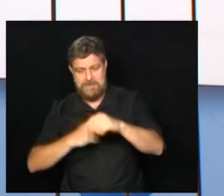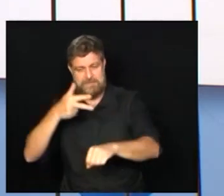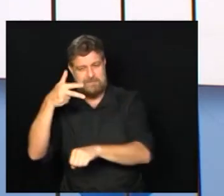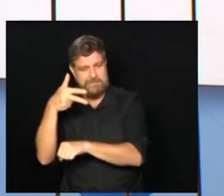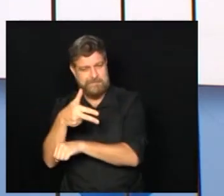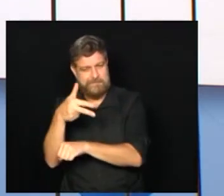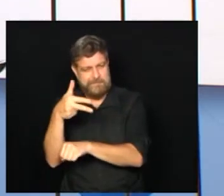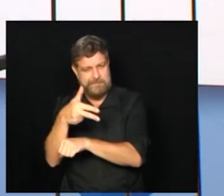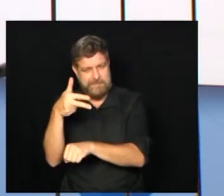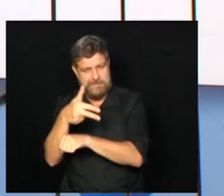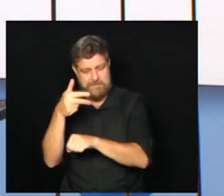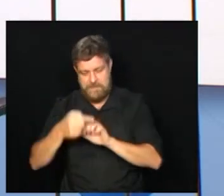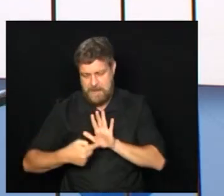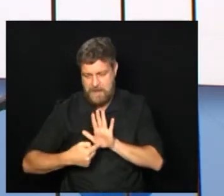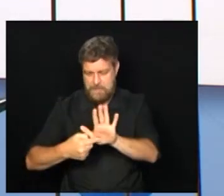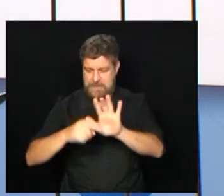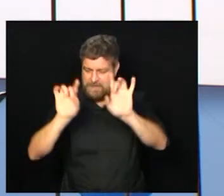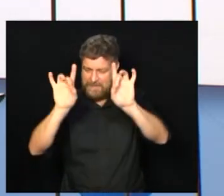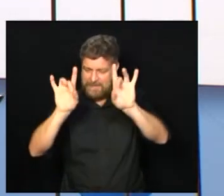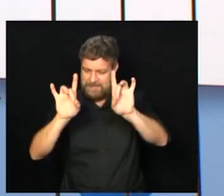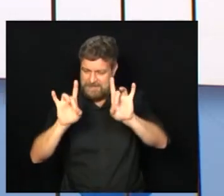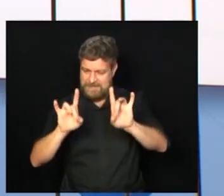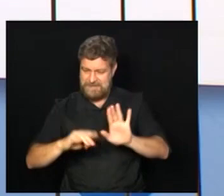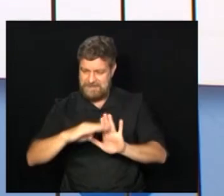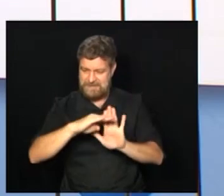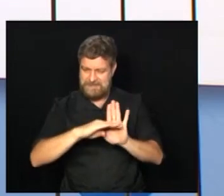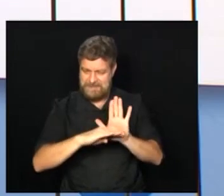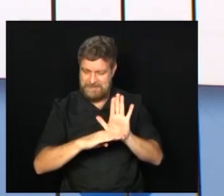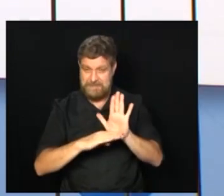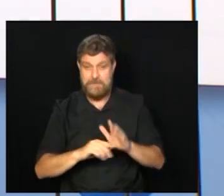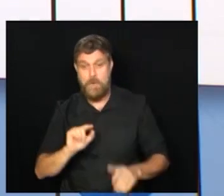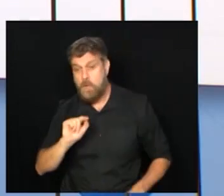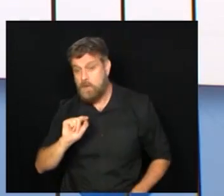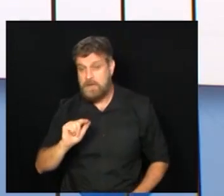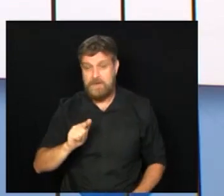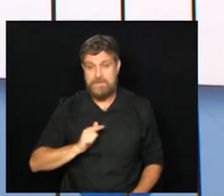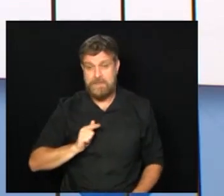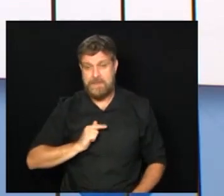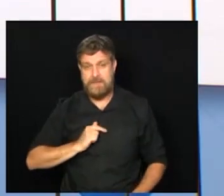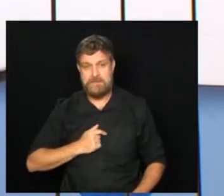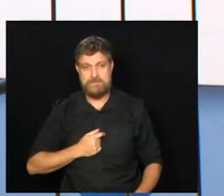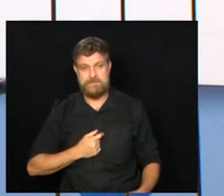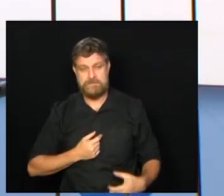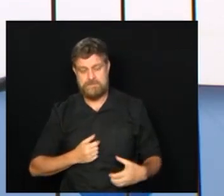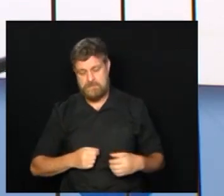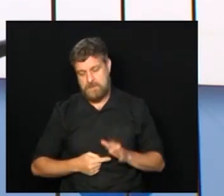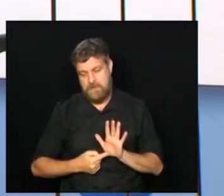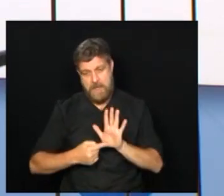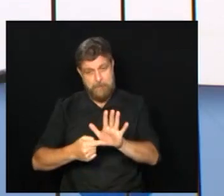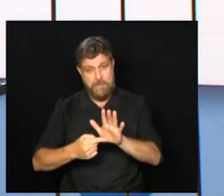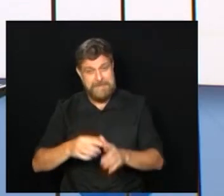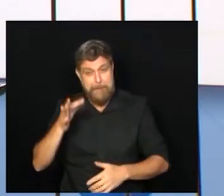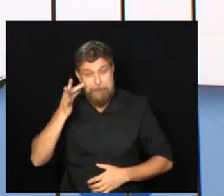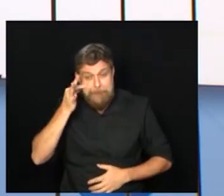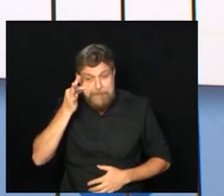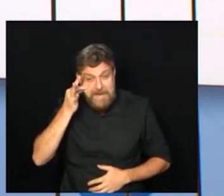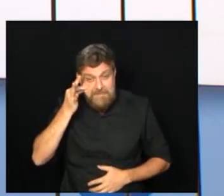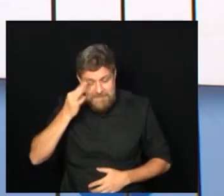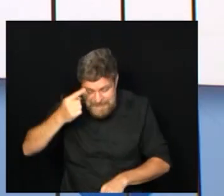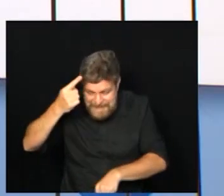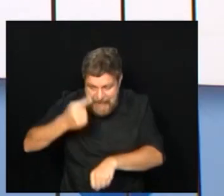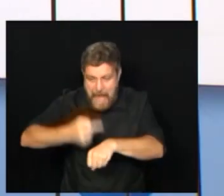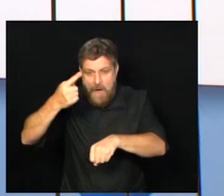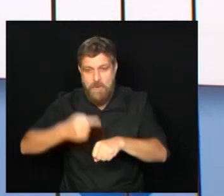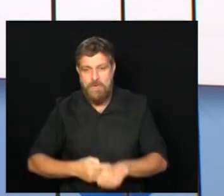uma participação especial nessa programação, que é a apresentação, a transmissão ao vivo